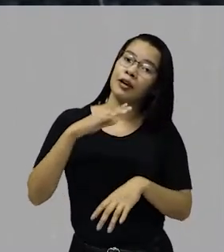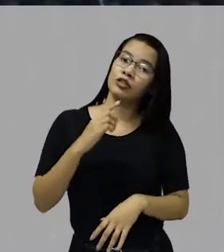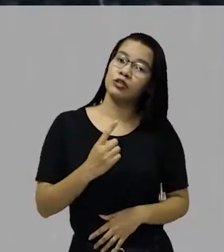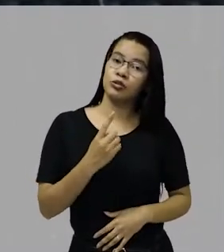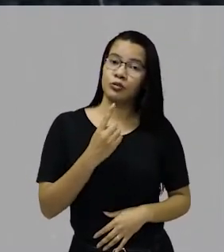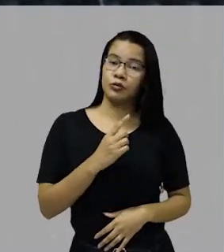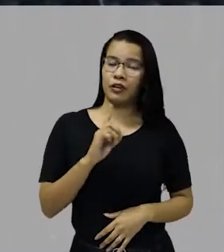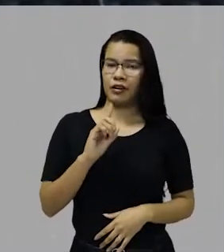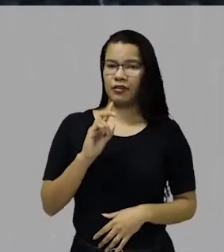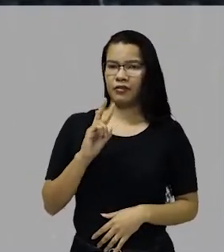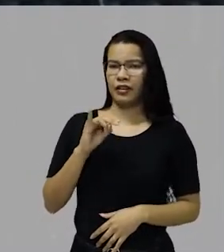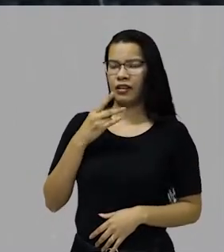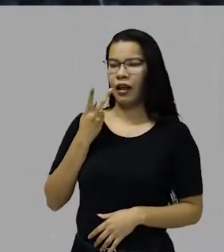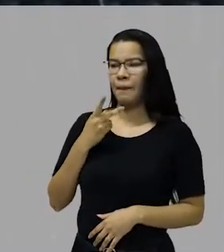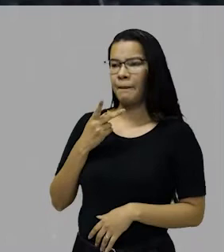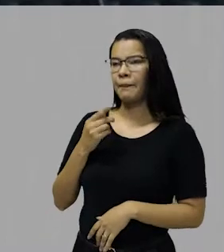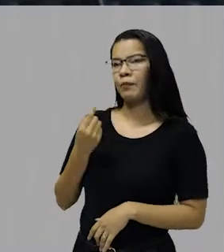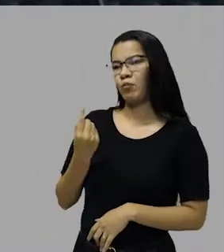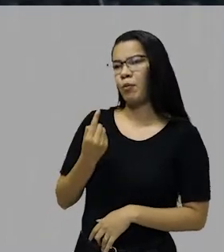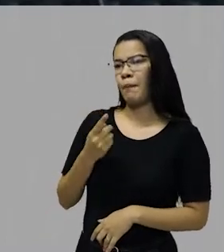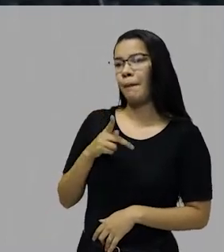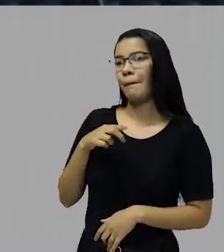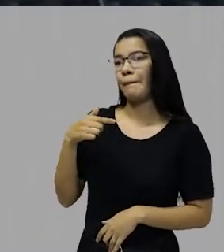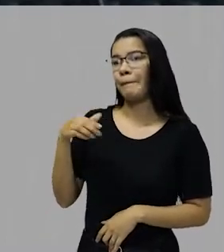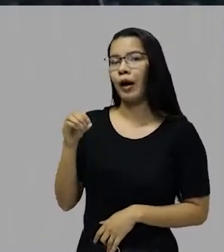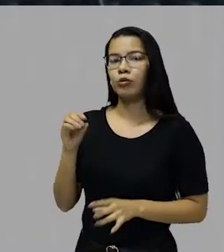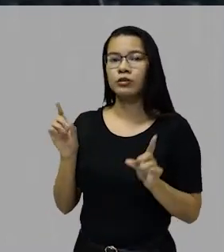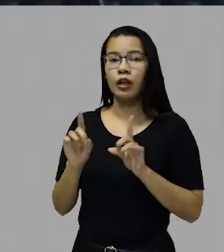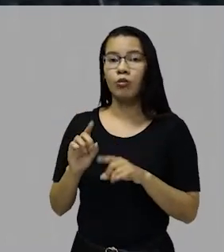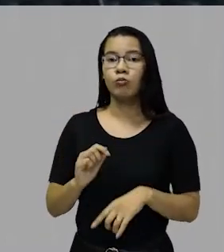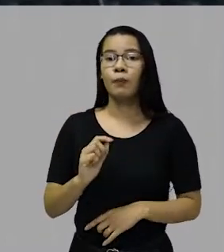para real, a nossa moeda. R$ 1,